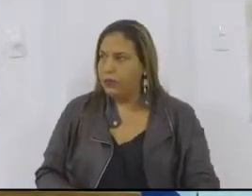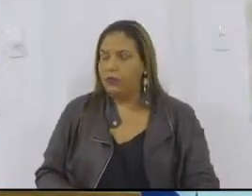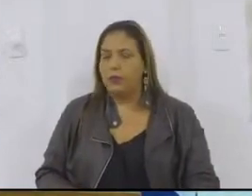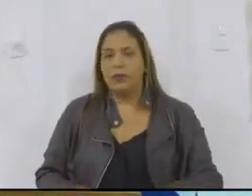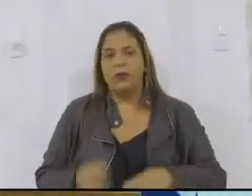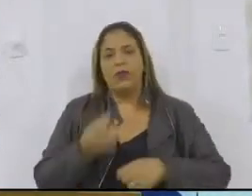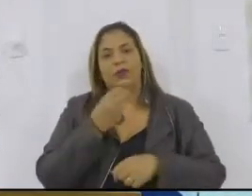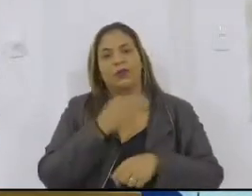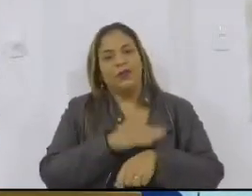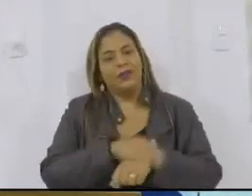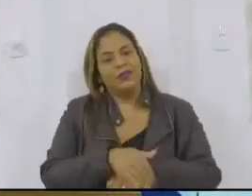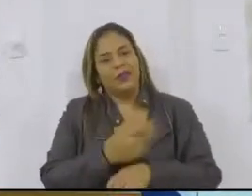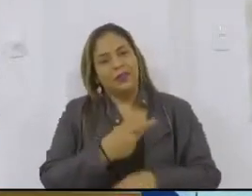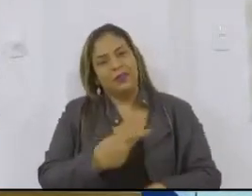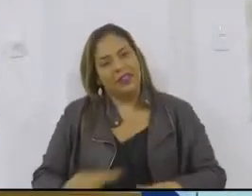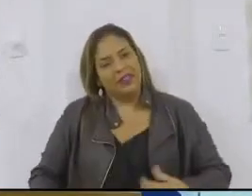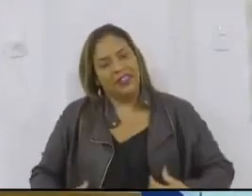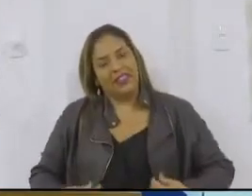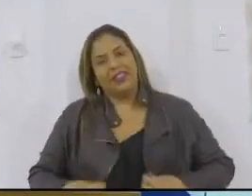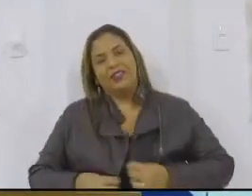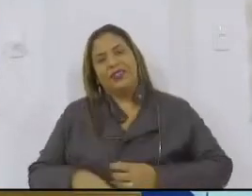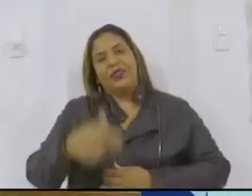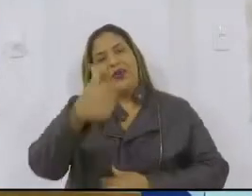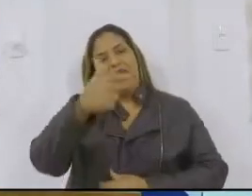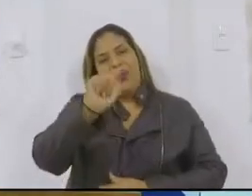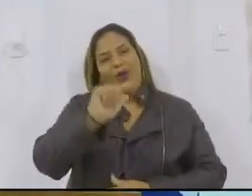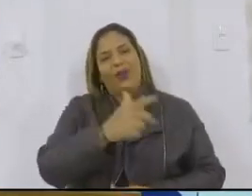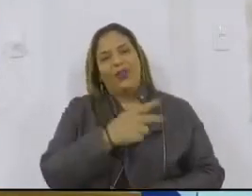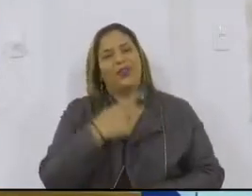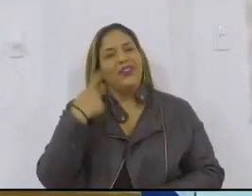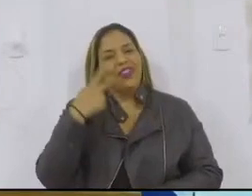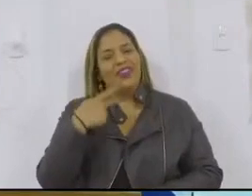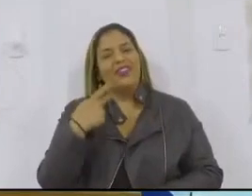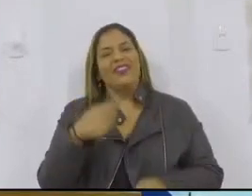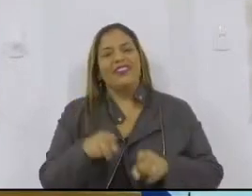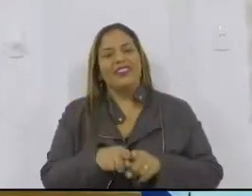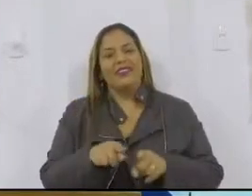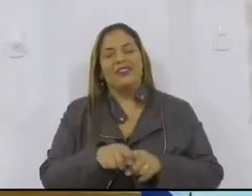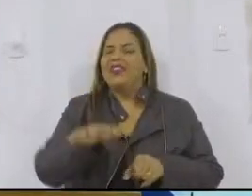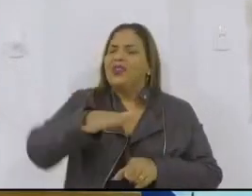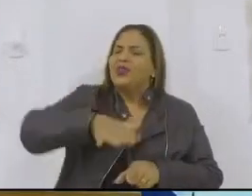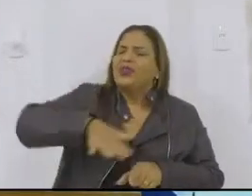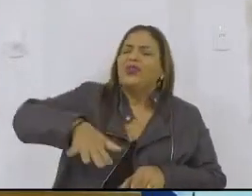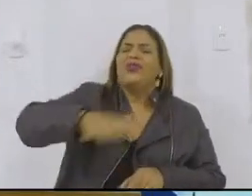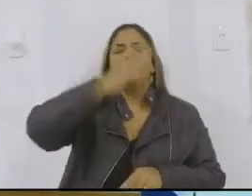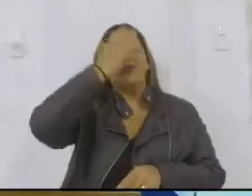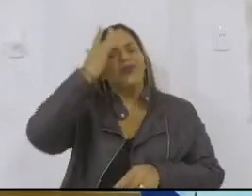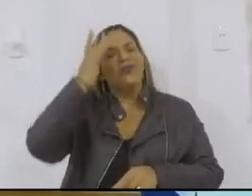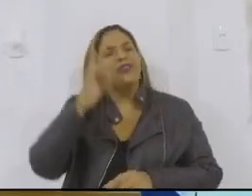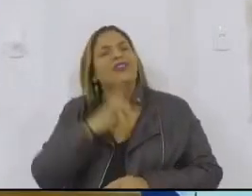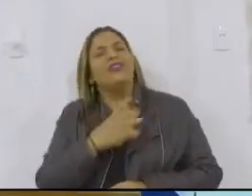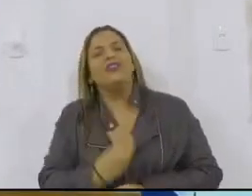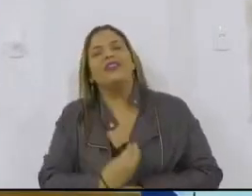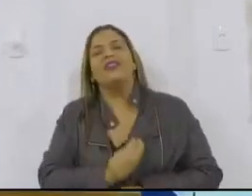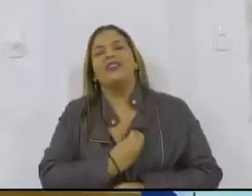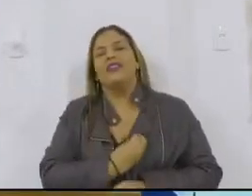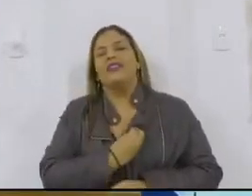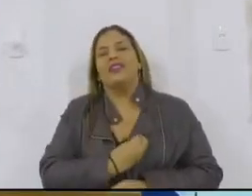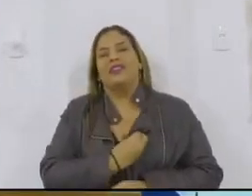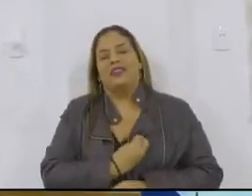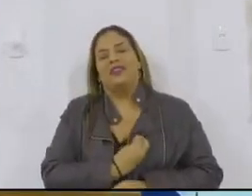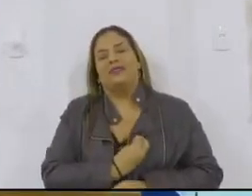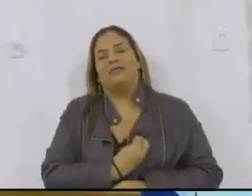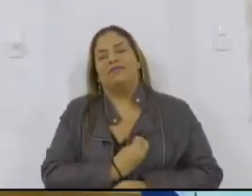Boa noite, senhora presidente, e demais vereadores, a todos presentes e quem está assistindo